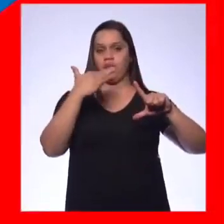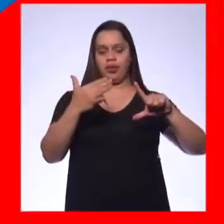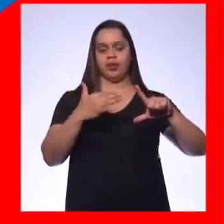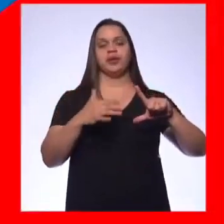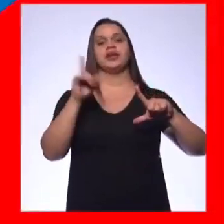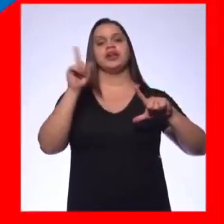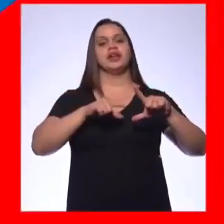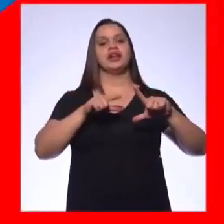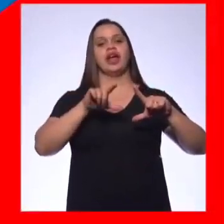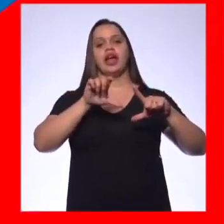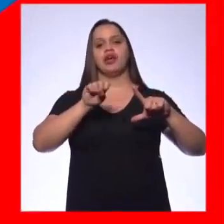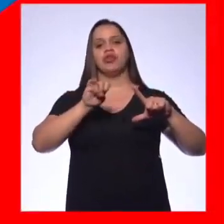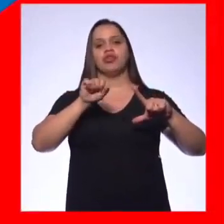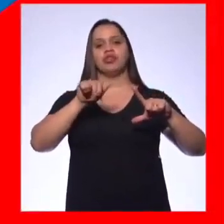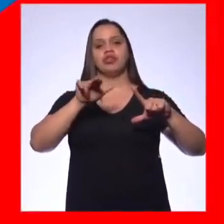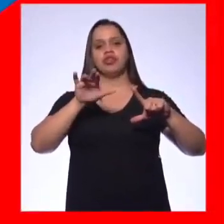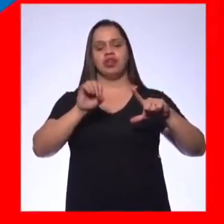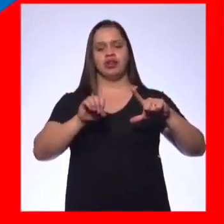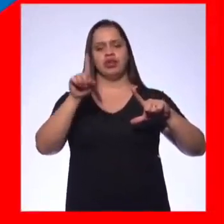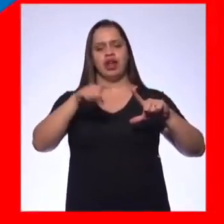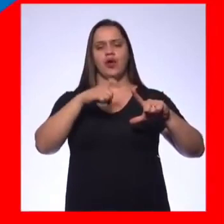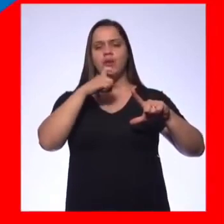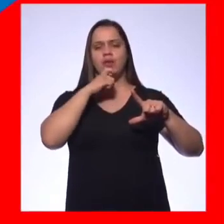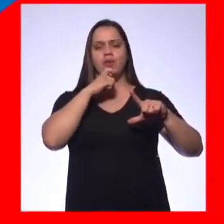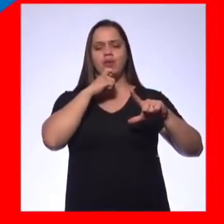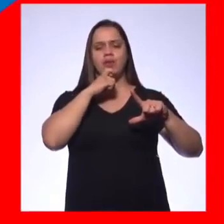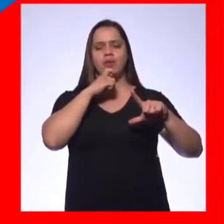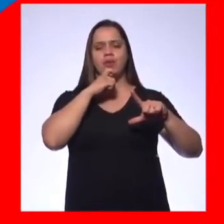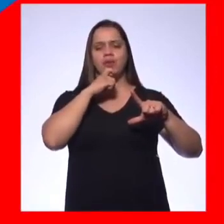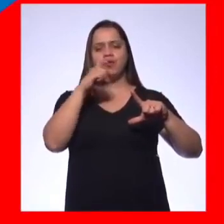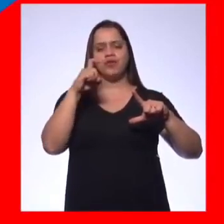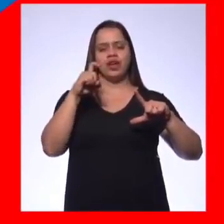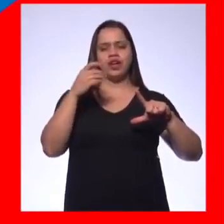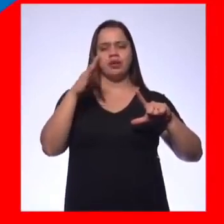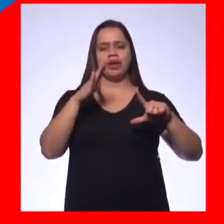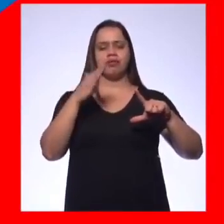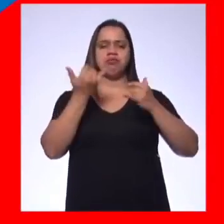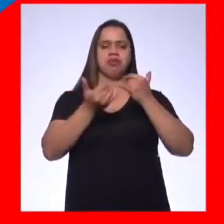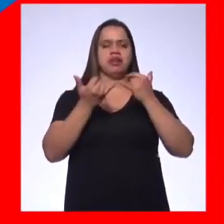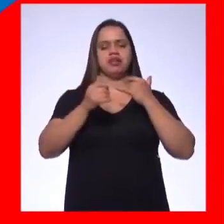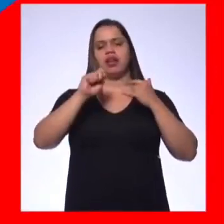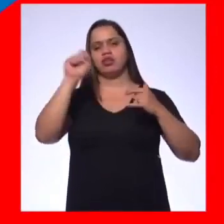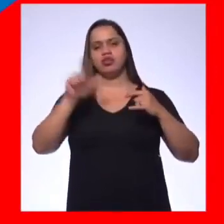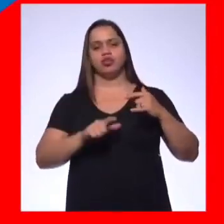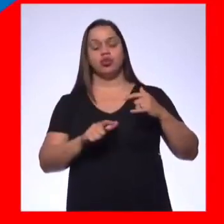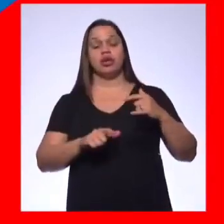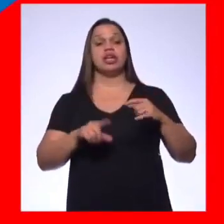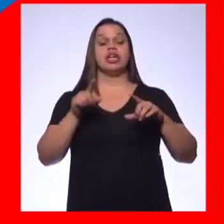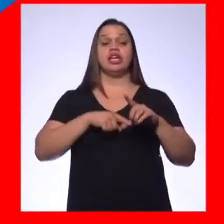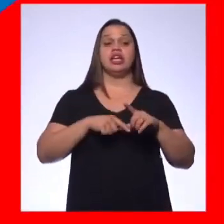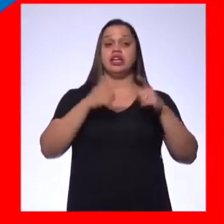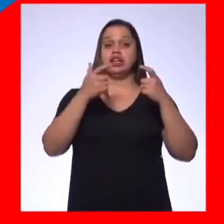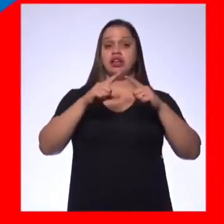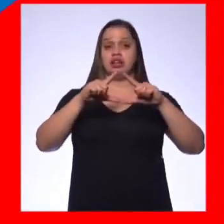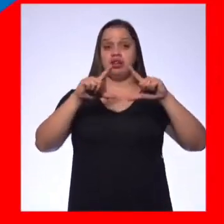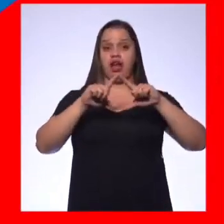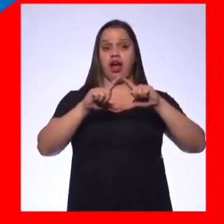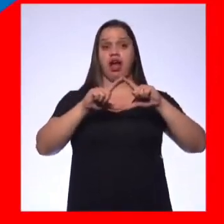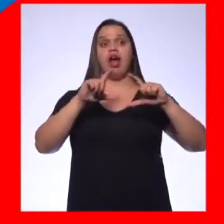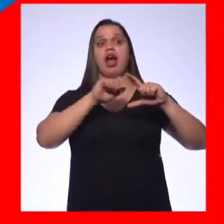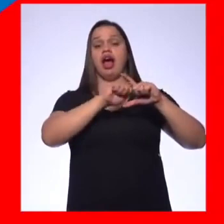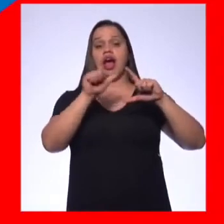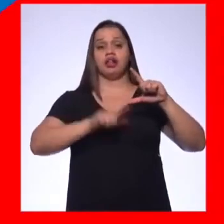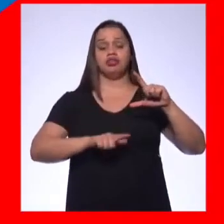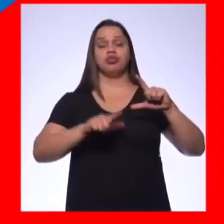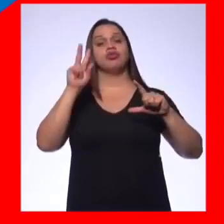bom? Que é o ciano, que é esverdeado, meio azulado, meio esverdeado. E no lugar do azul, veja que coisa sensacional. No